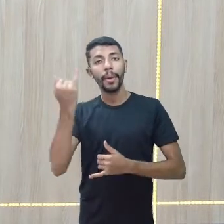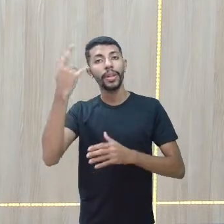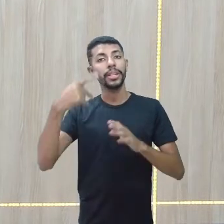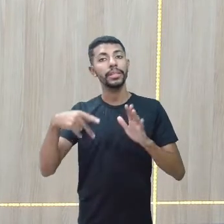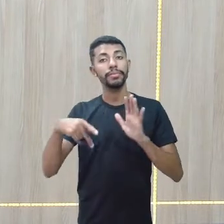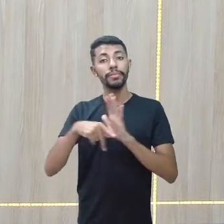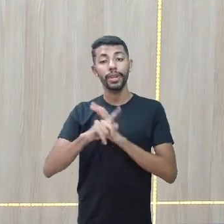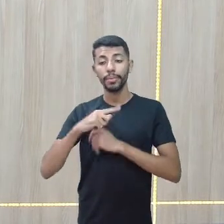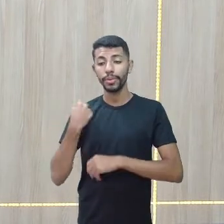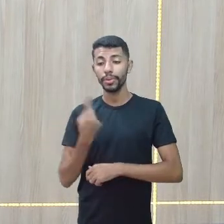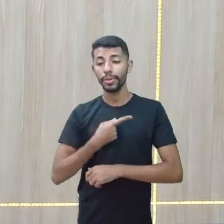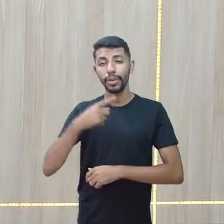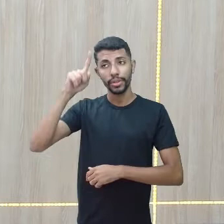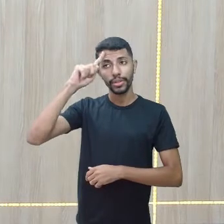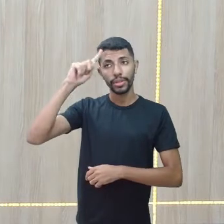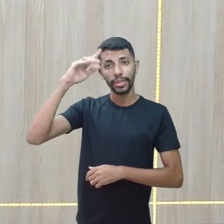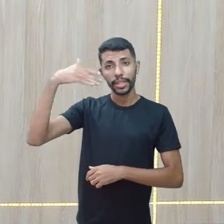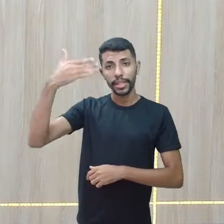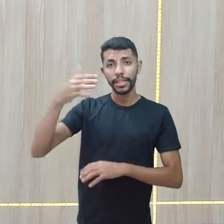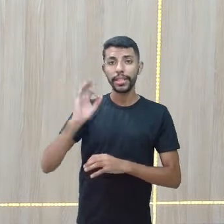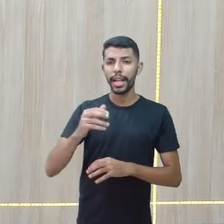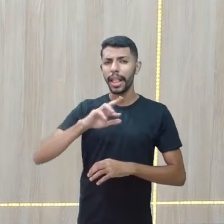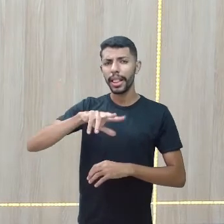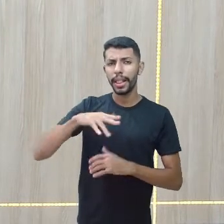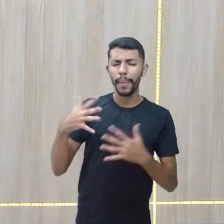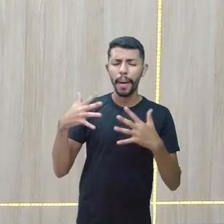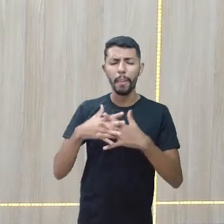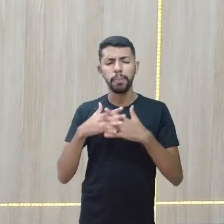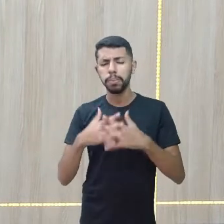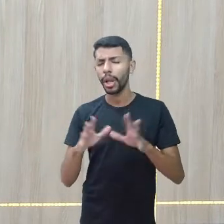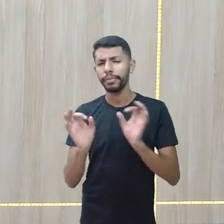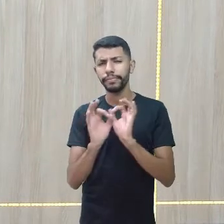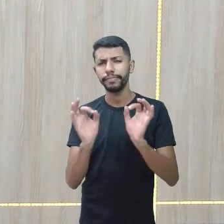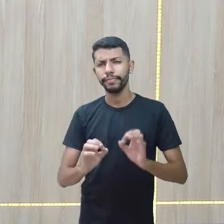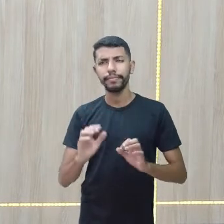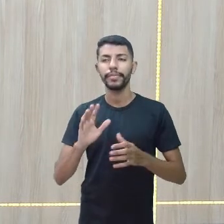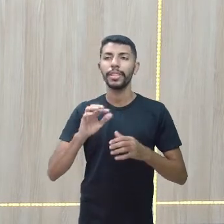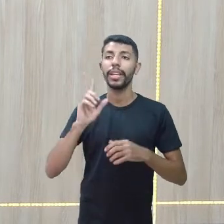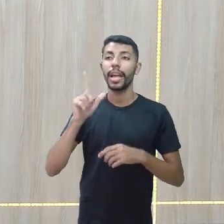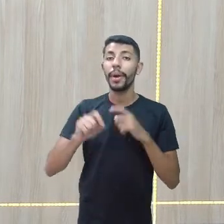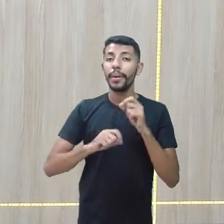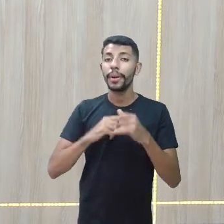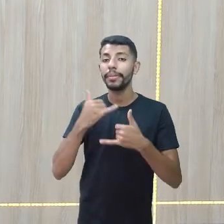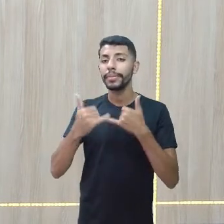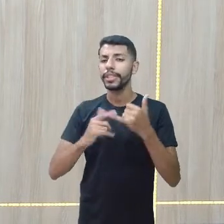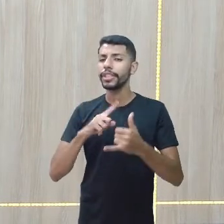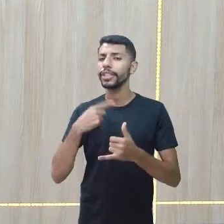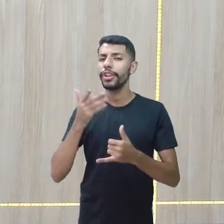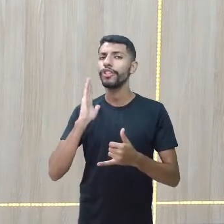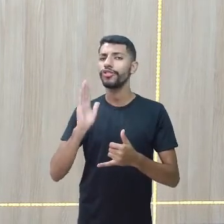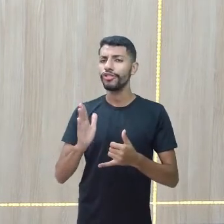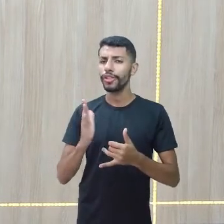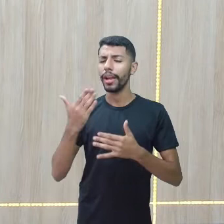dia, não é nada complicado, nada complexo, são jogos que a gente está muito bem